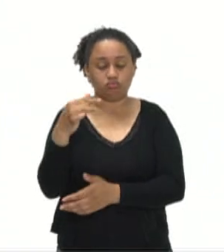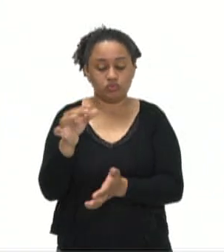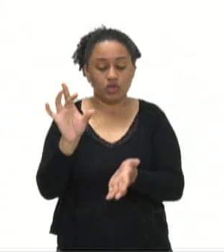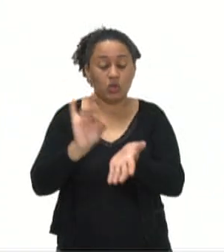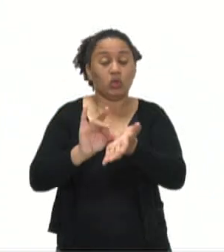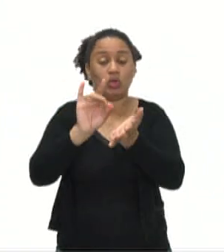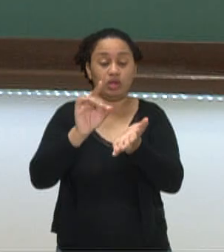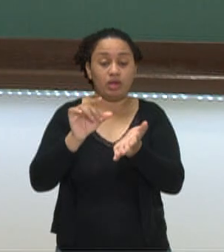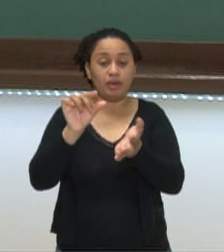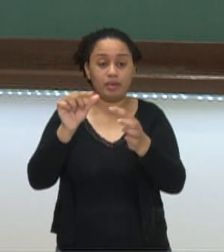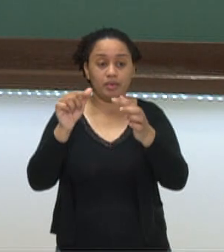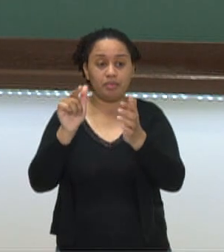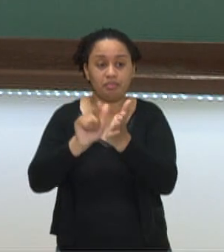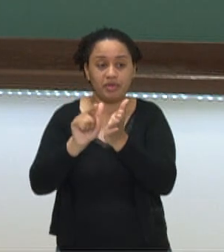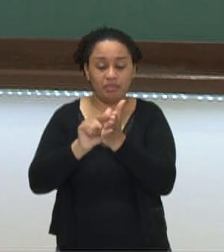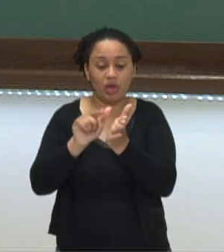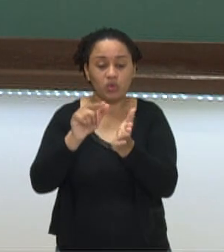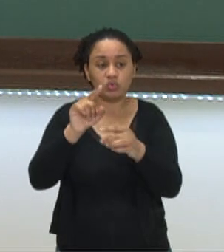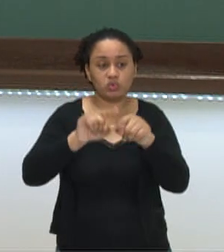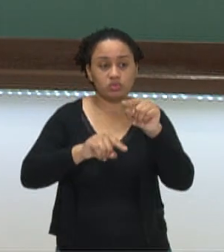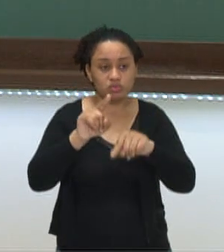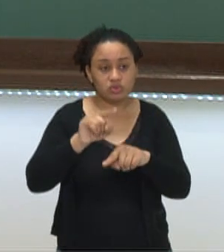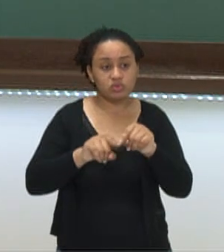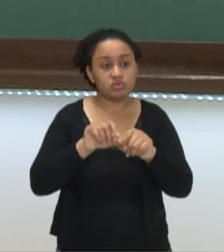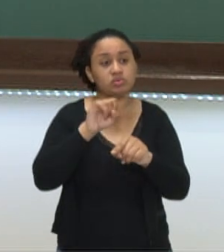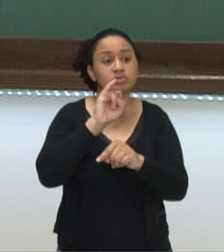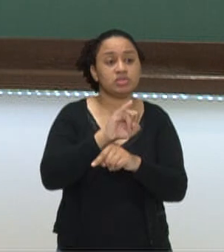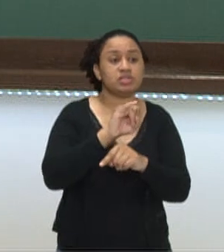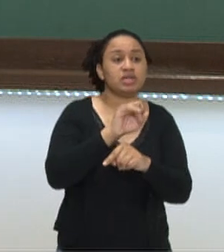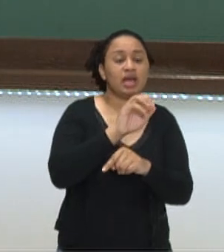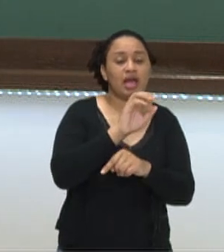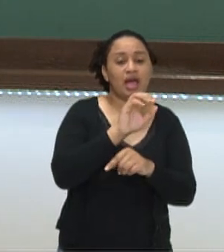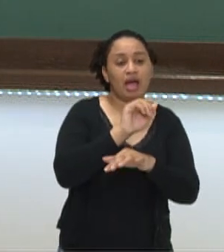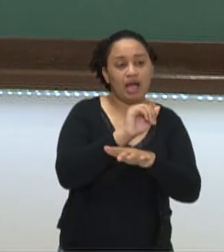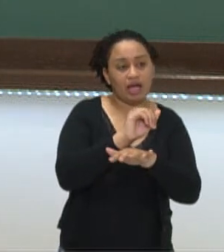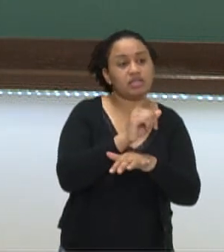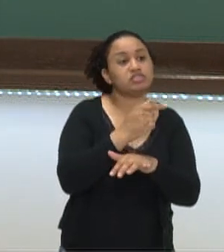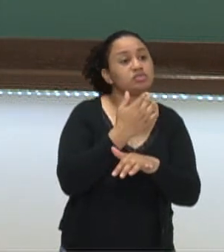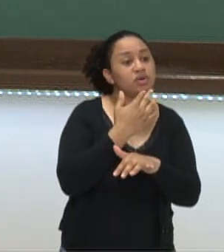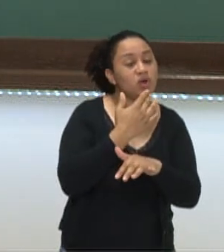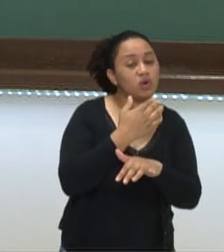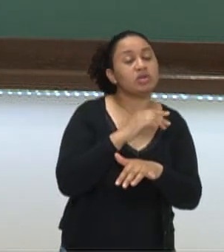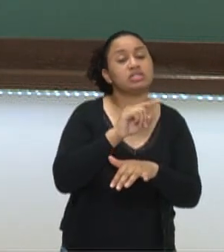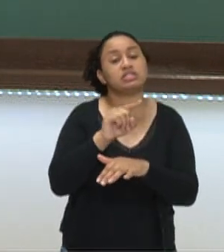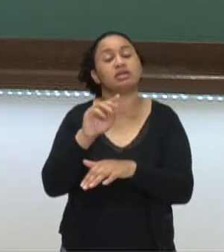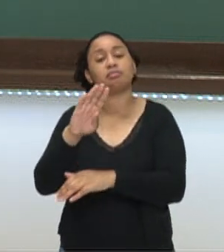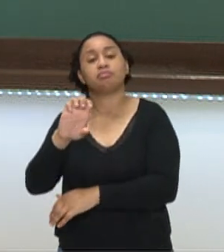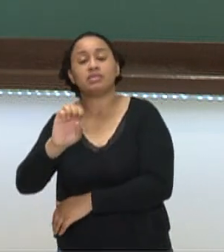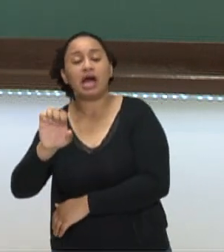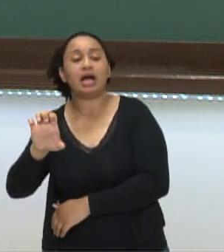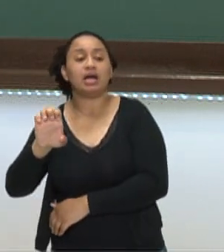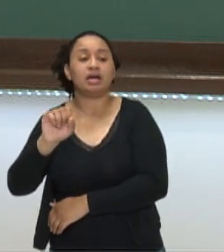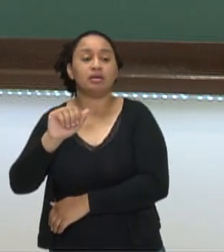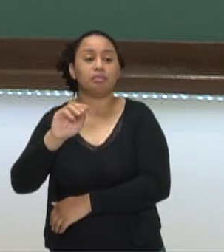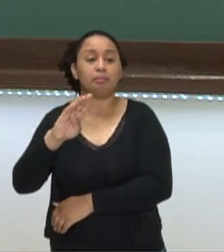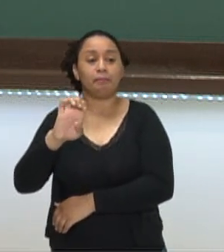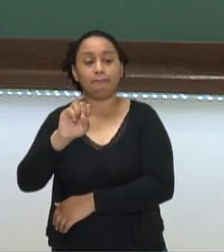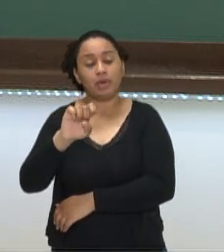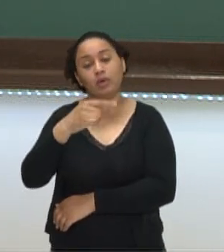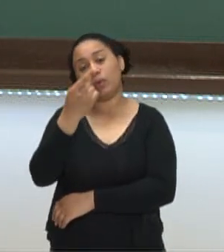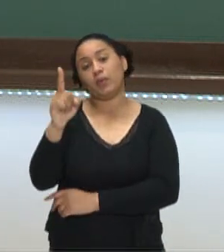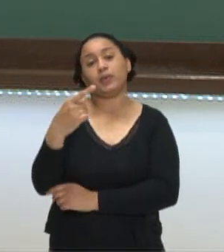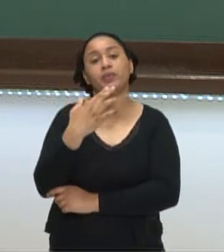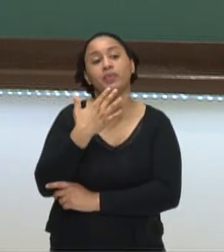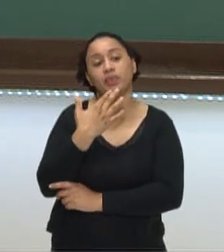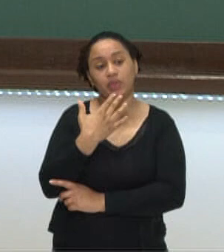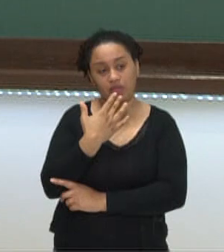o papelzinho no produto, se ele for ácido, ele vai reagir de uma cor. Se ele for básico, ele vai apresentar